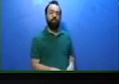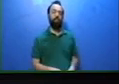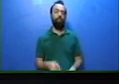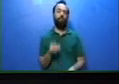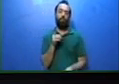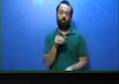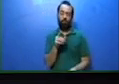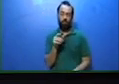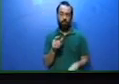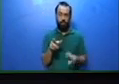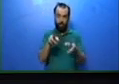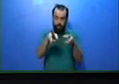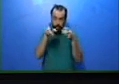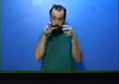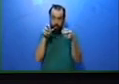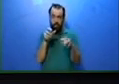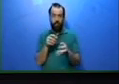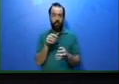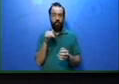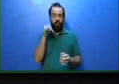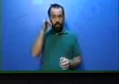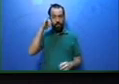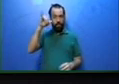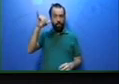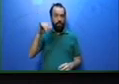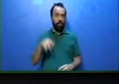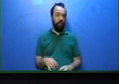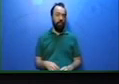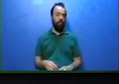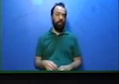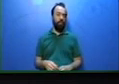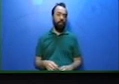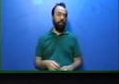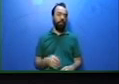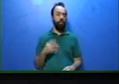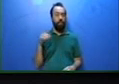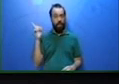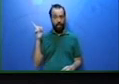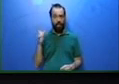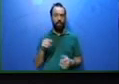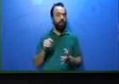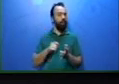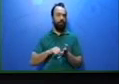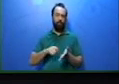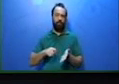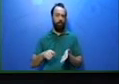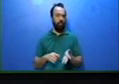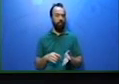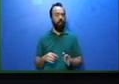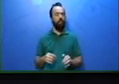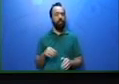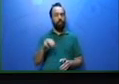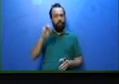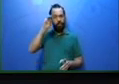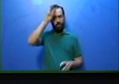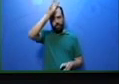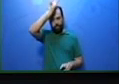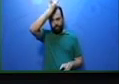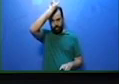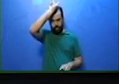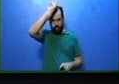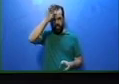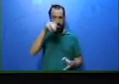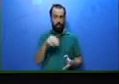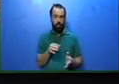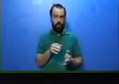mensagem? Né? Não está escrito aqui que o Cebolinha ficou com medo, tá? Mas dá a entender que ele